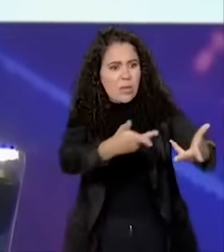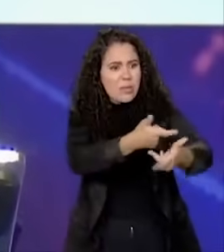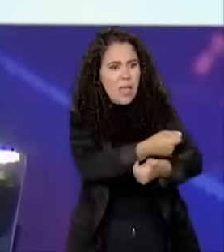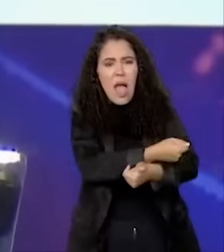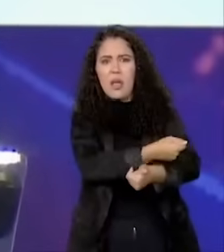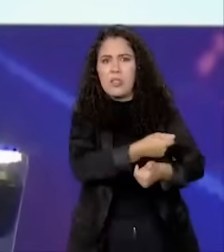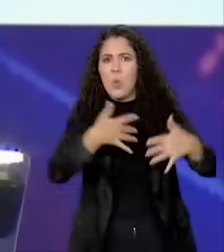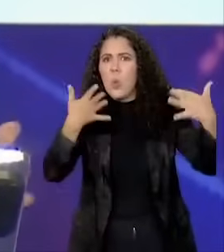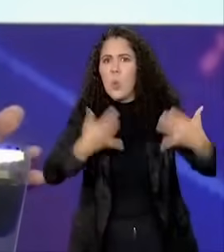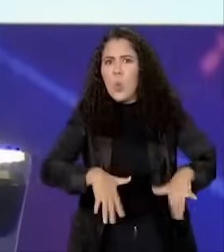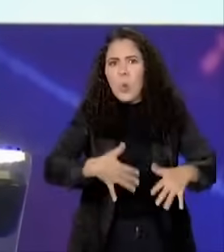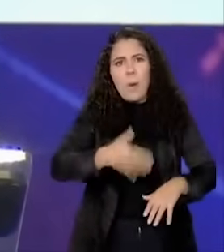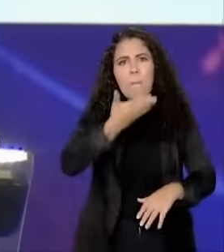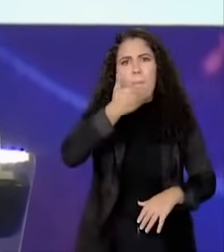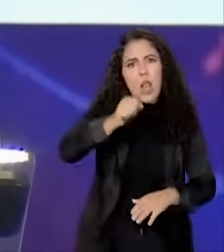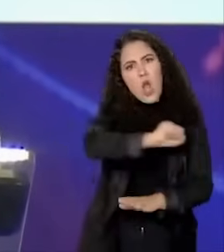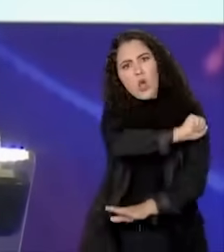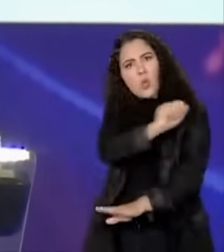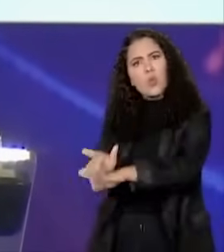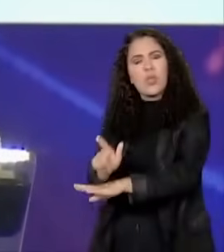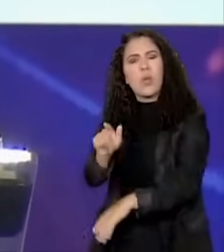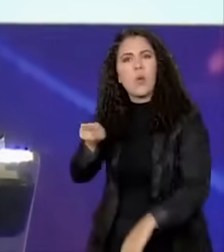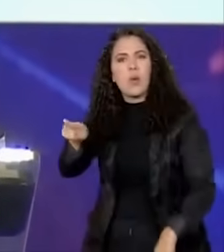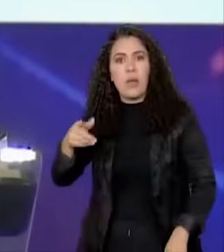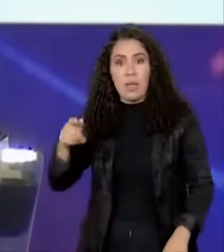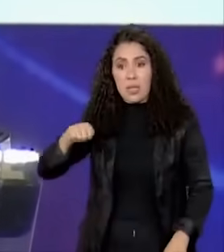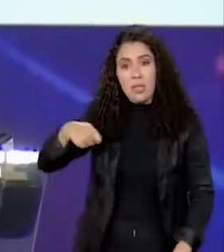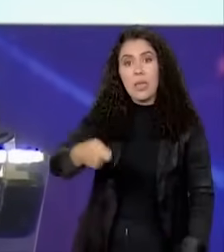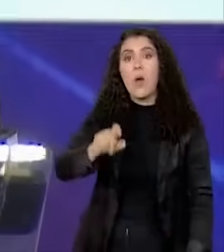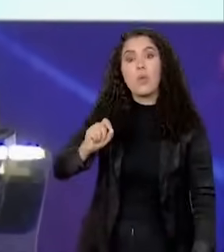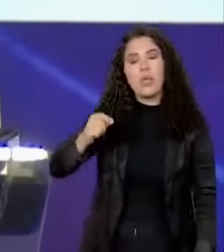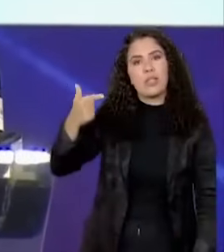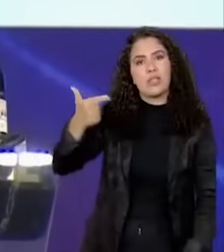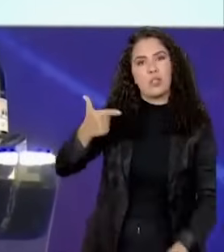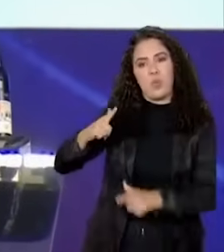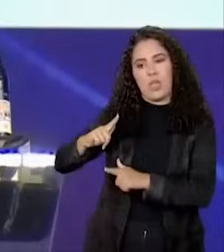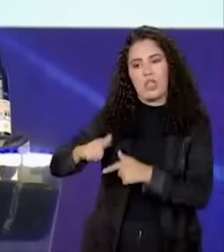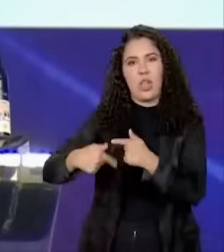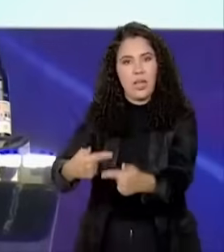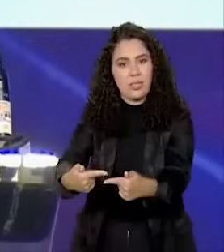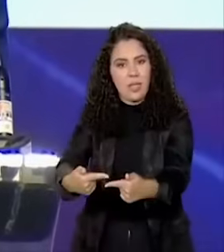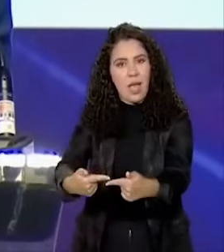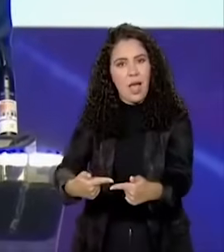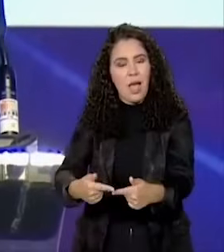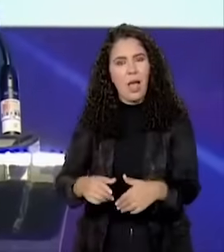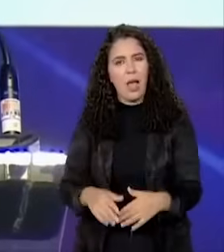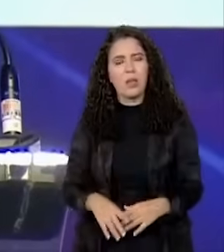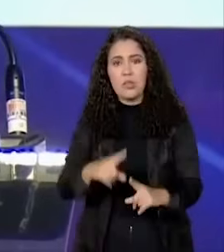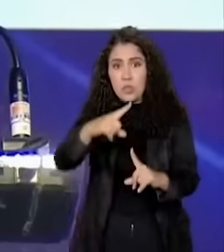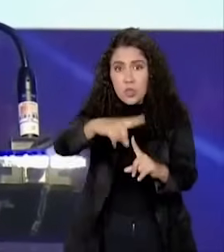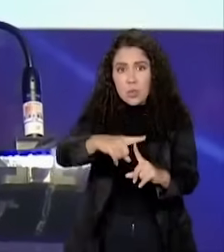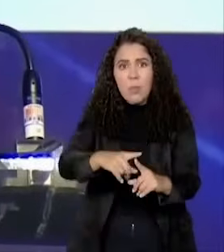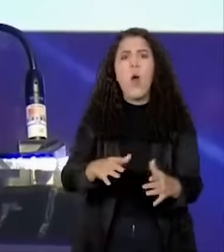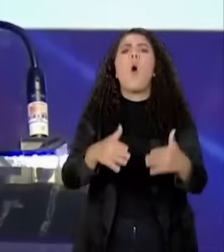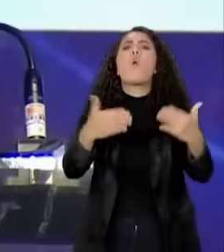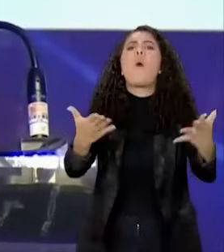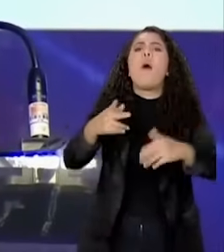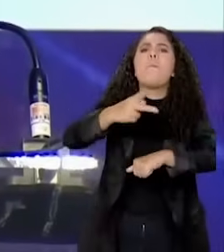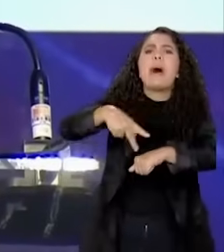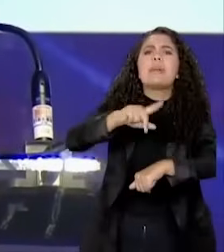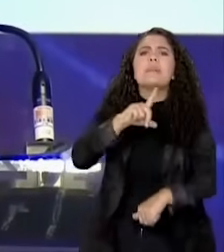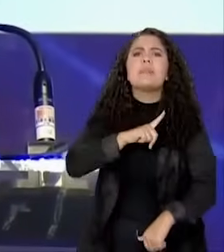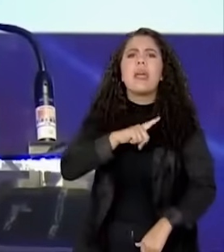que a gente produzia antes, que é o etanol de segunda geração. Olha, qual é o país que tem isso?